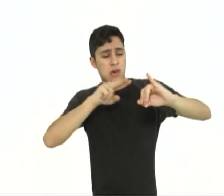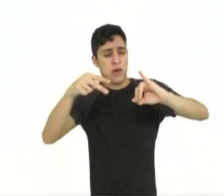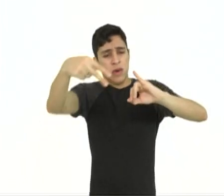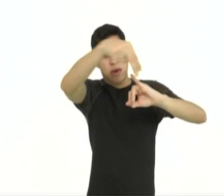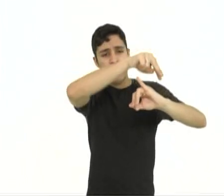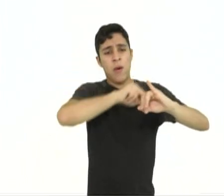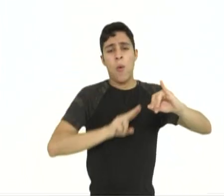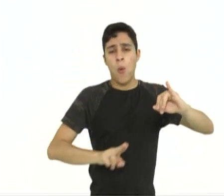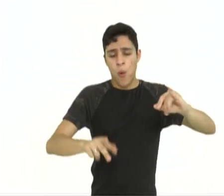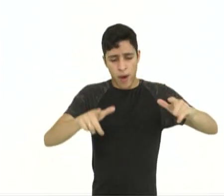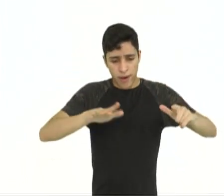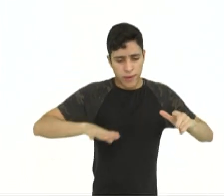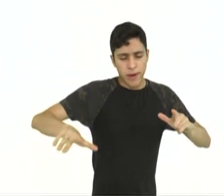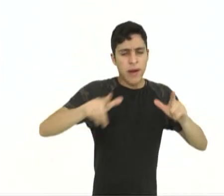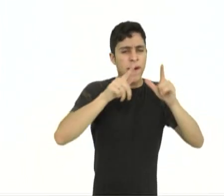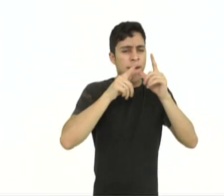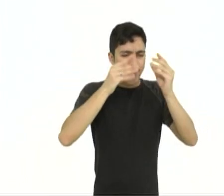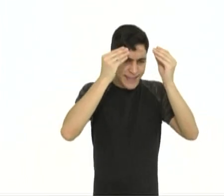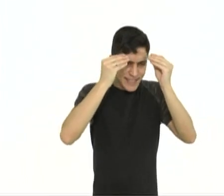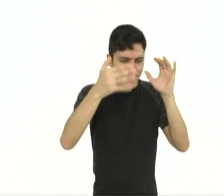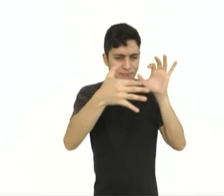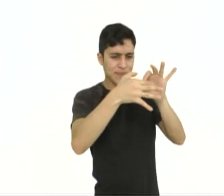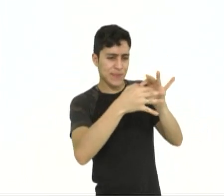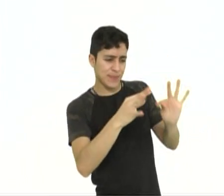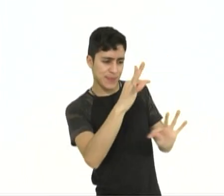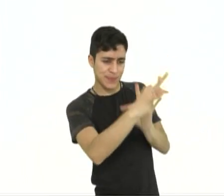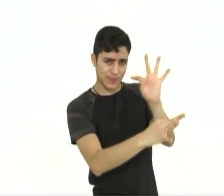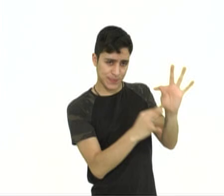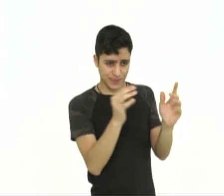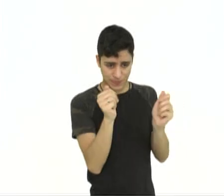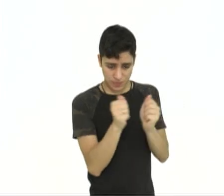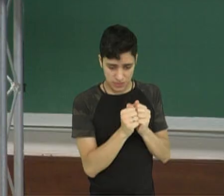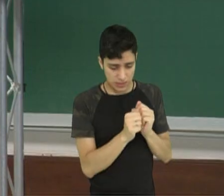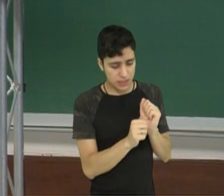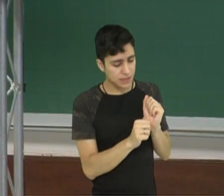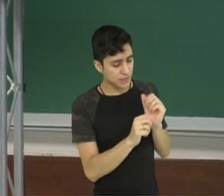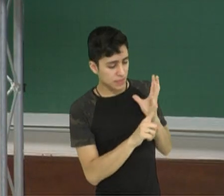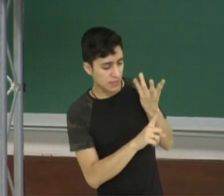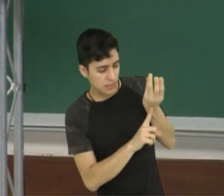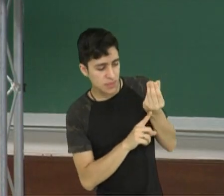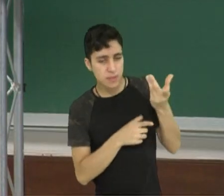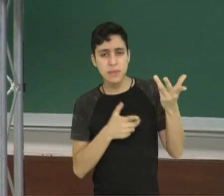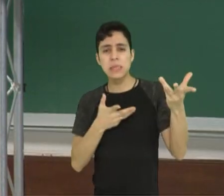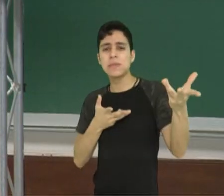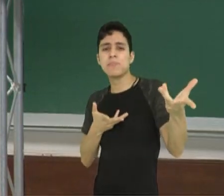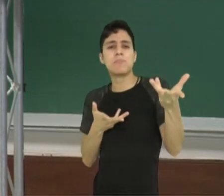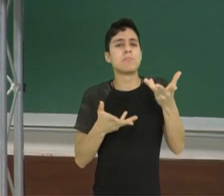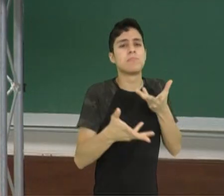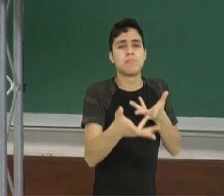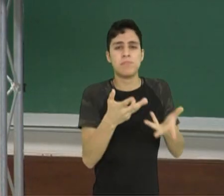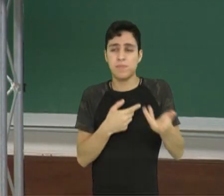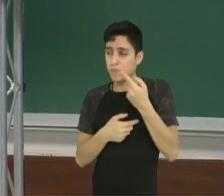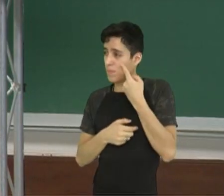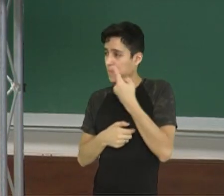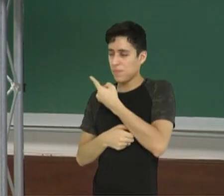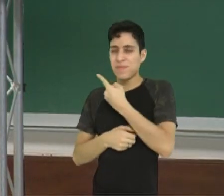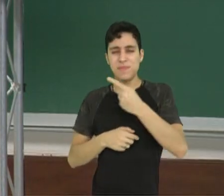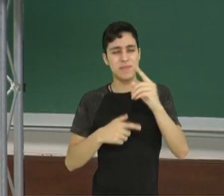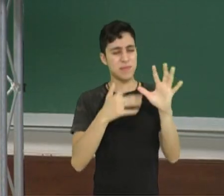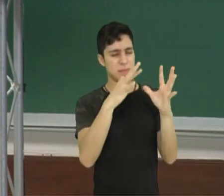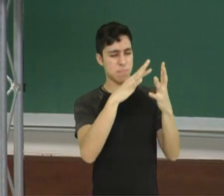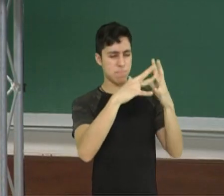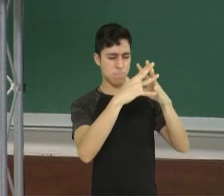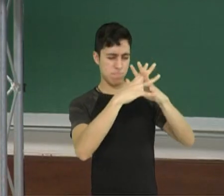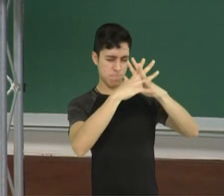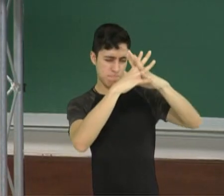de multimídias, linguagem com uso de tecnologias e obras interativas. Então, a gente viu ali na obra do Duchamp, né, que a gente